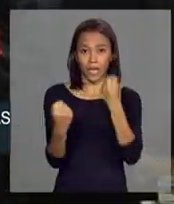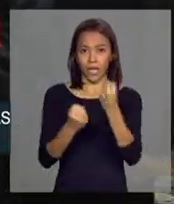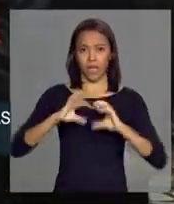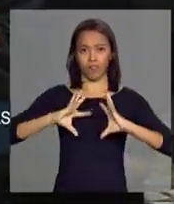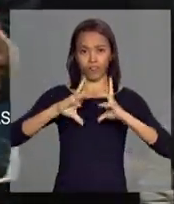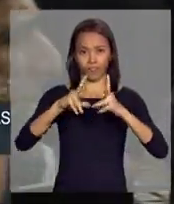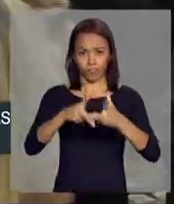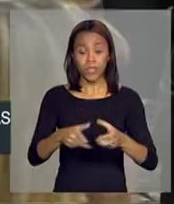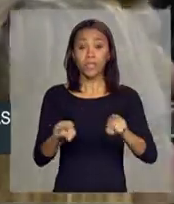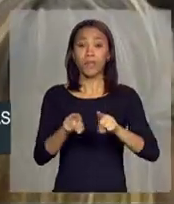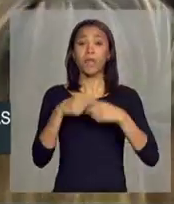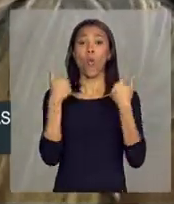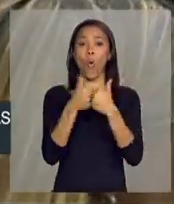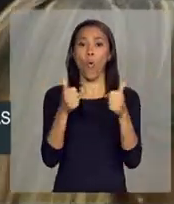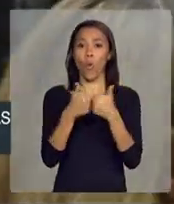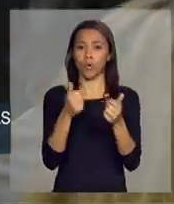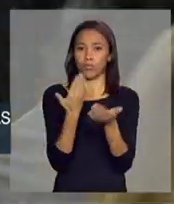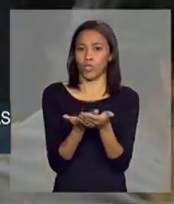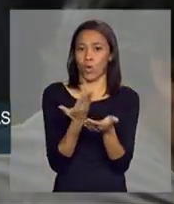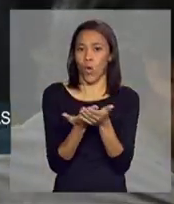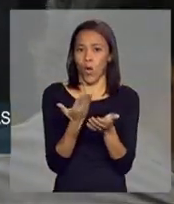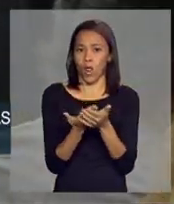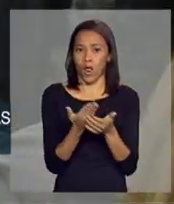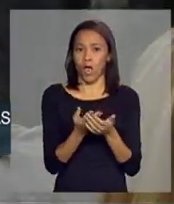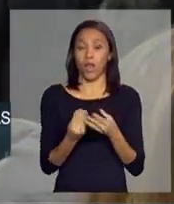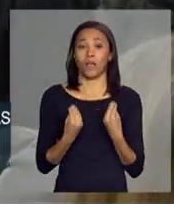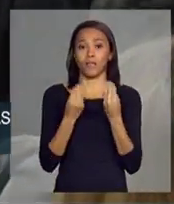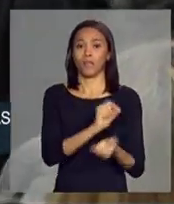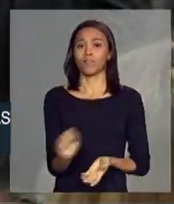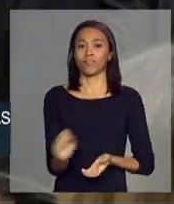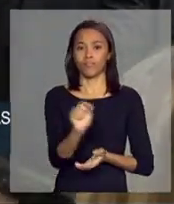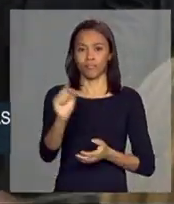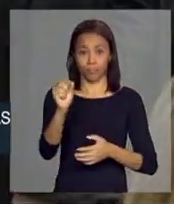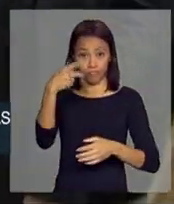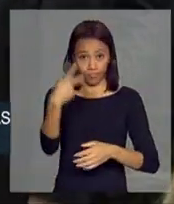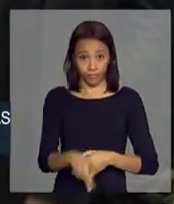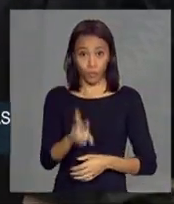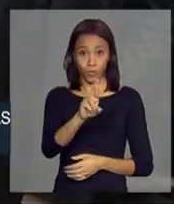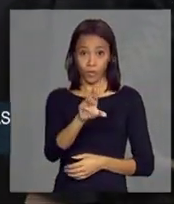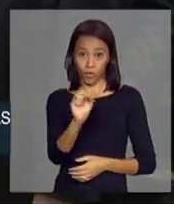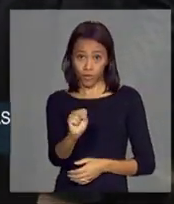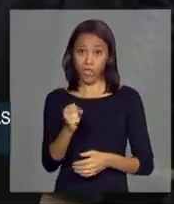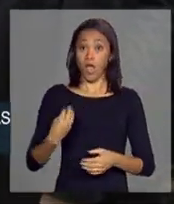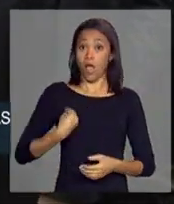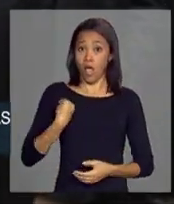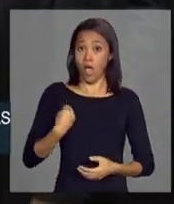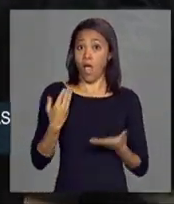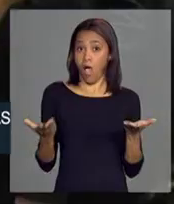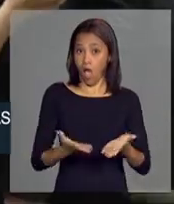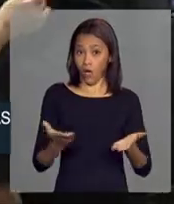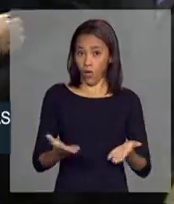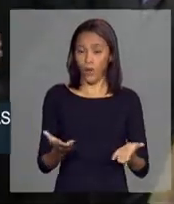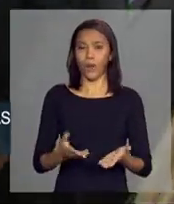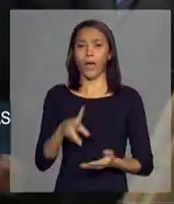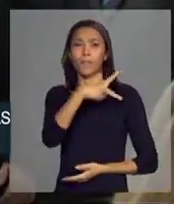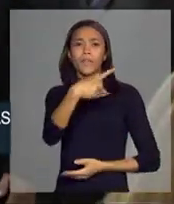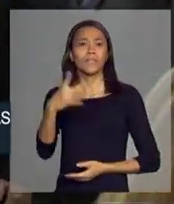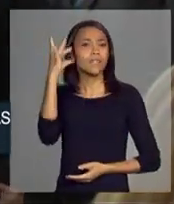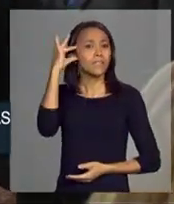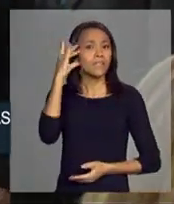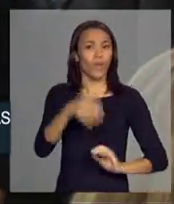ônibus escolares a municípios do rio grande do sul neste momento a presidenta dilma rousseff cumprimenta